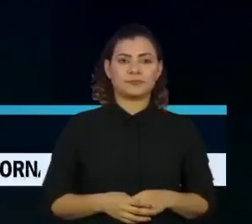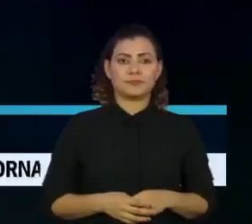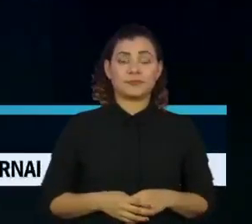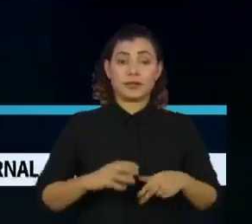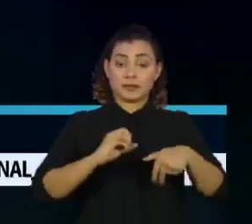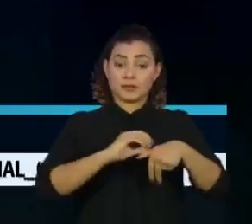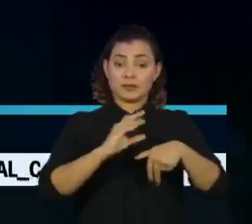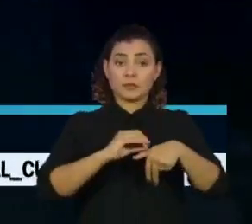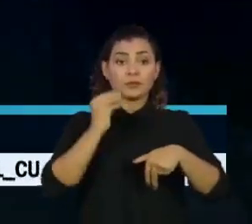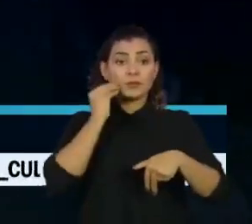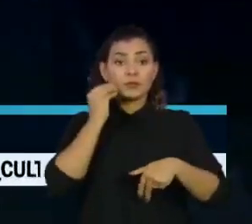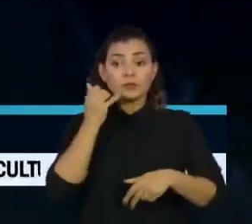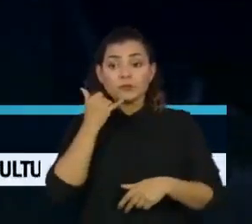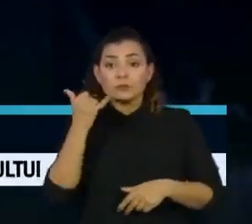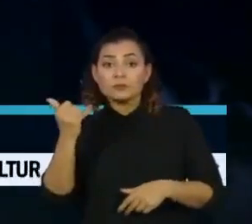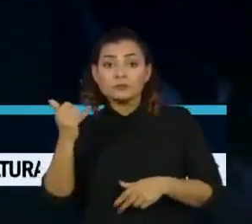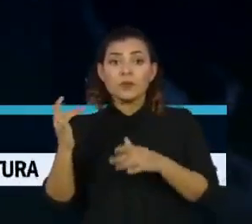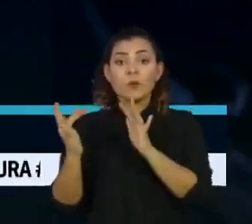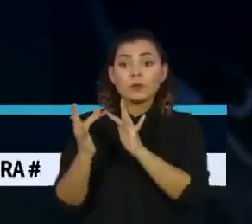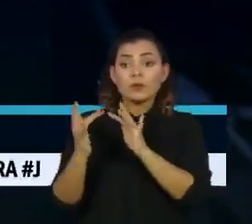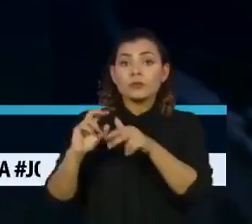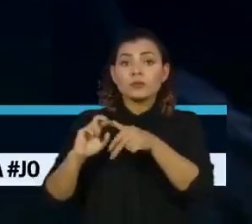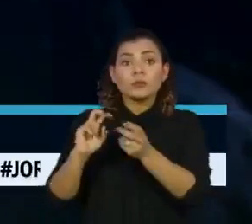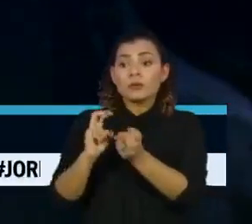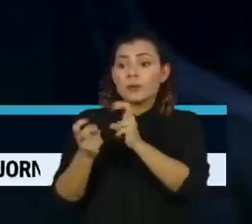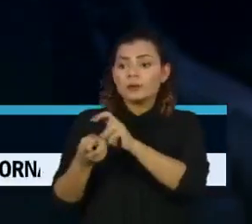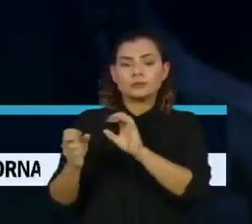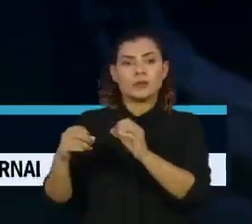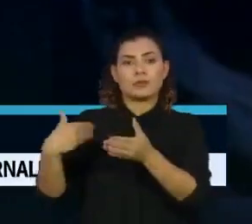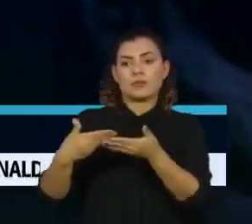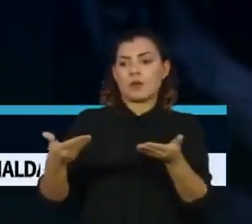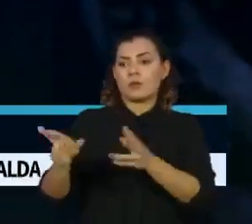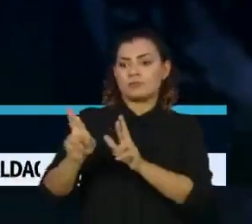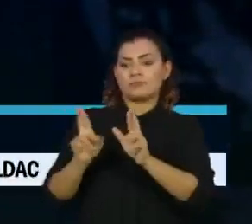da Cultura entrou em contato com o Itamaraty sobre esse caso, mas até o momento não obteve resposta.